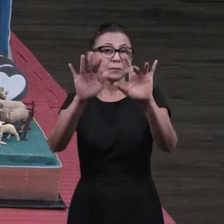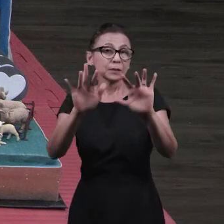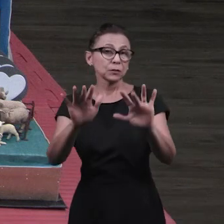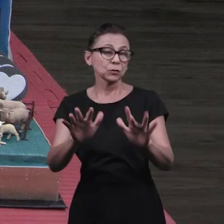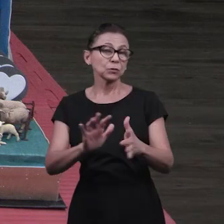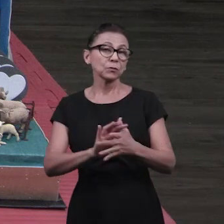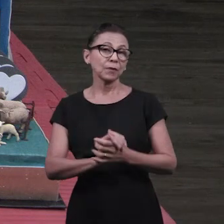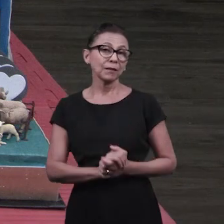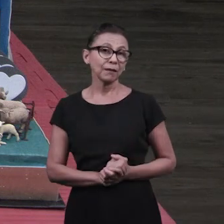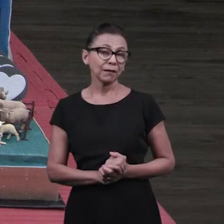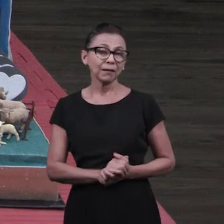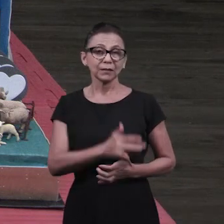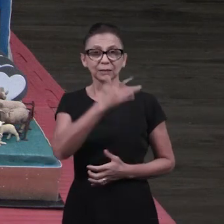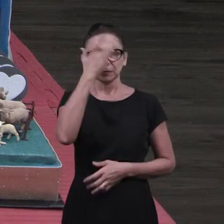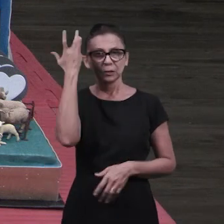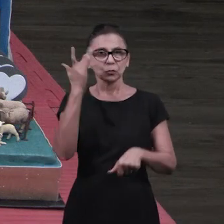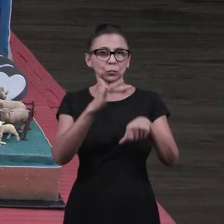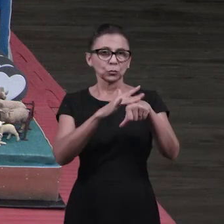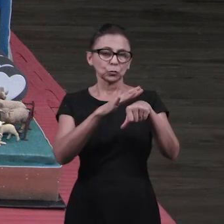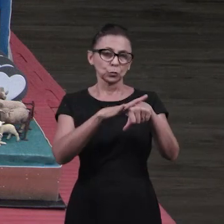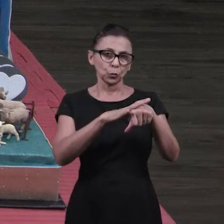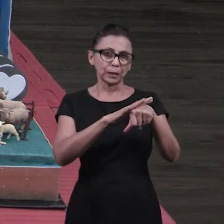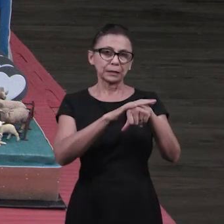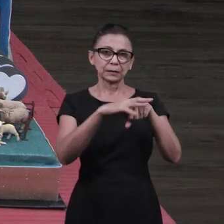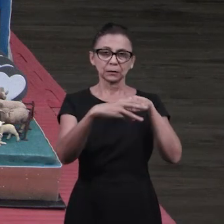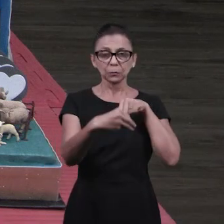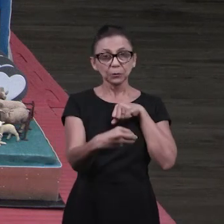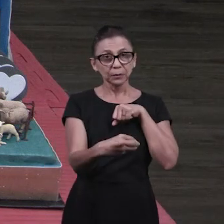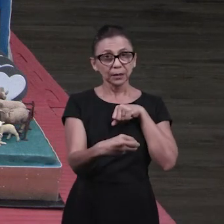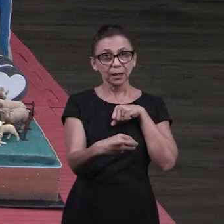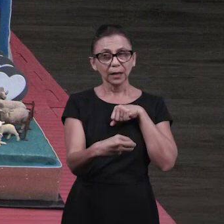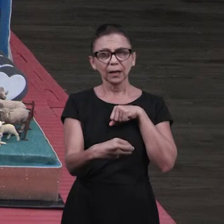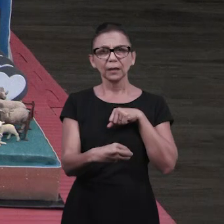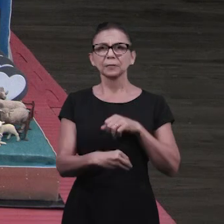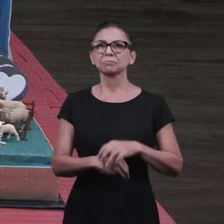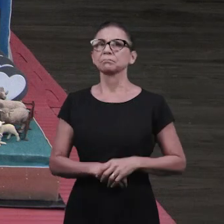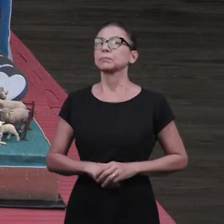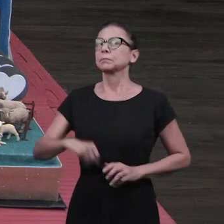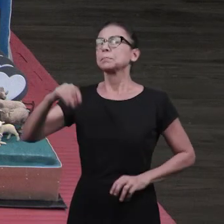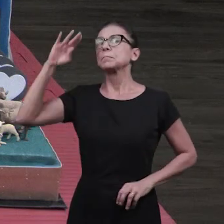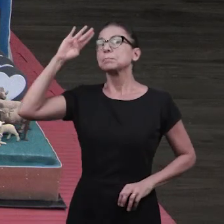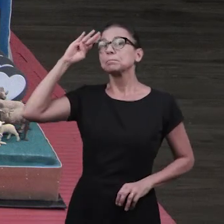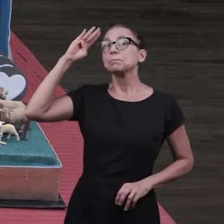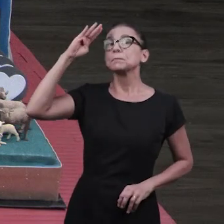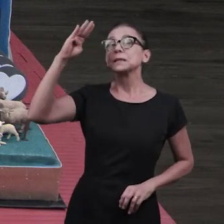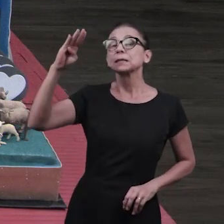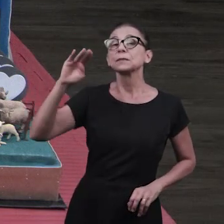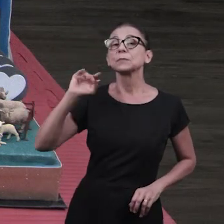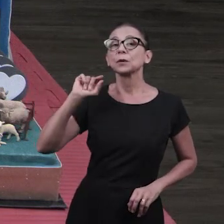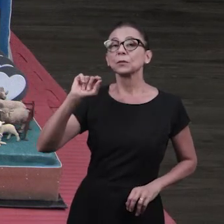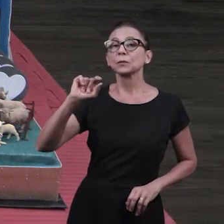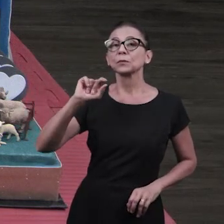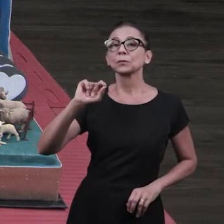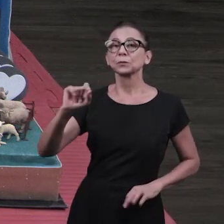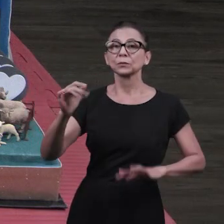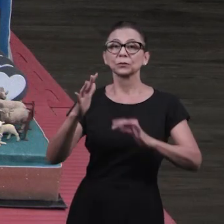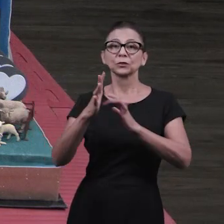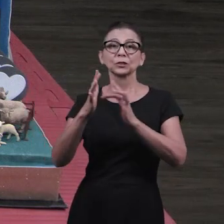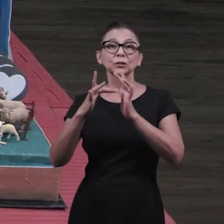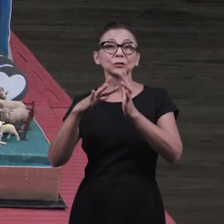estão doentes. Mas, mais do que isso, Ele quer te dar